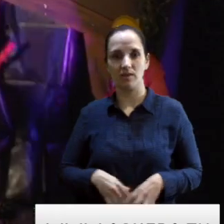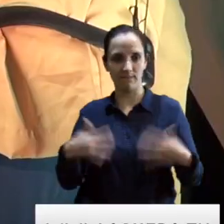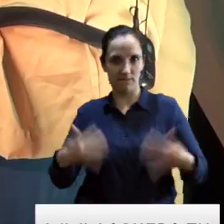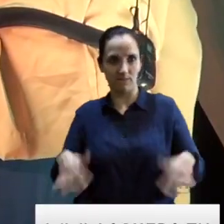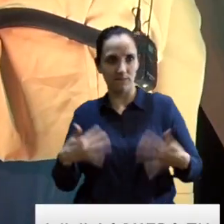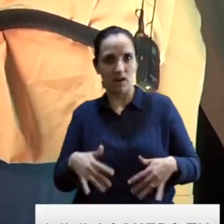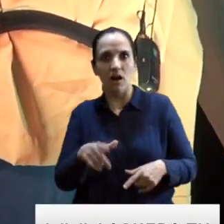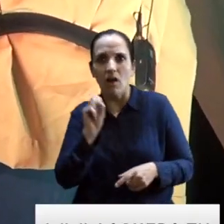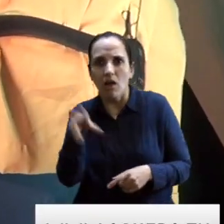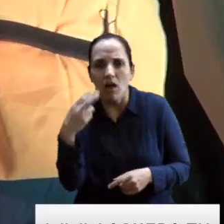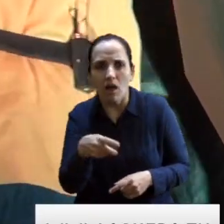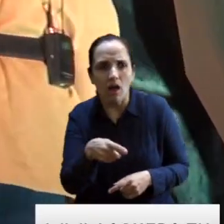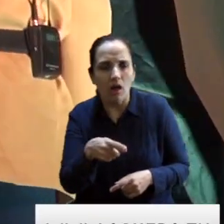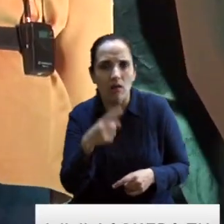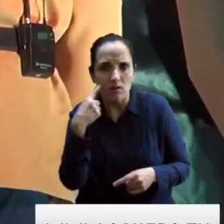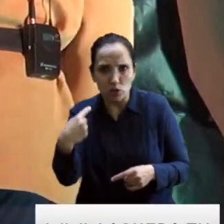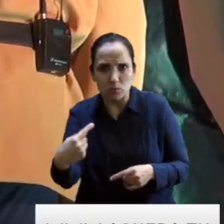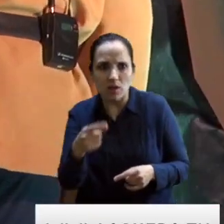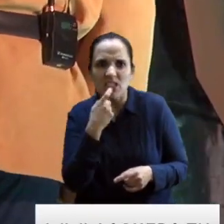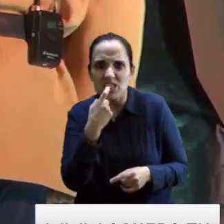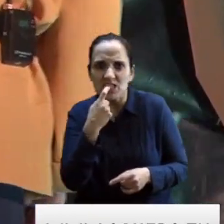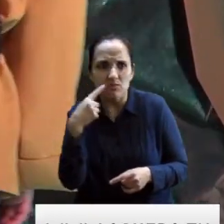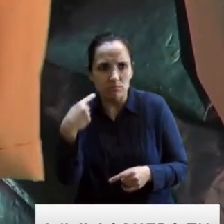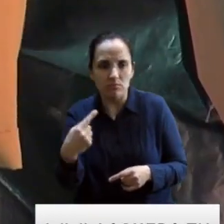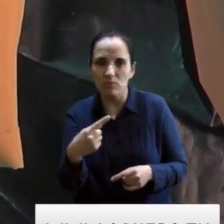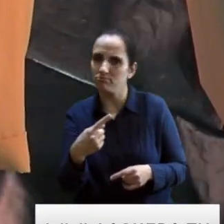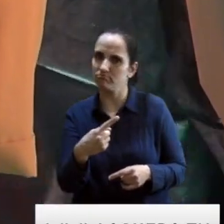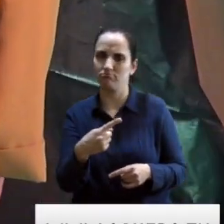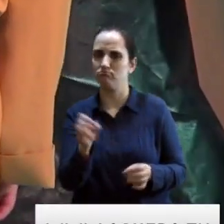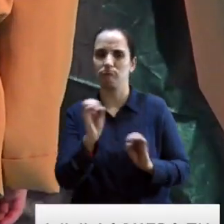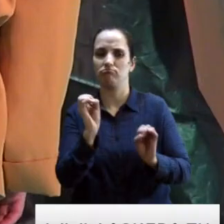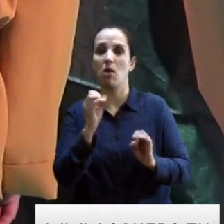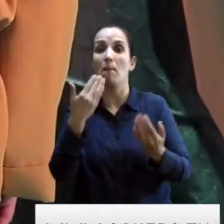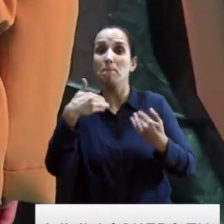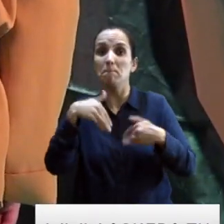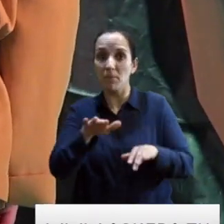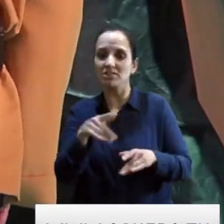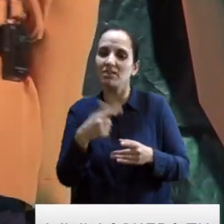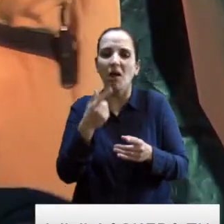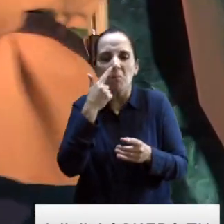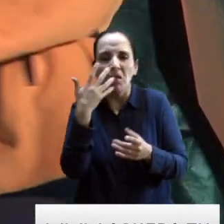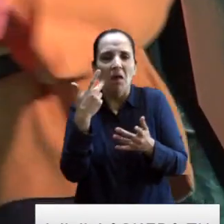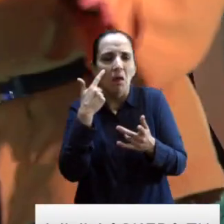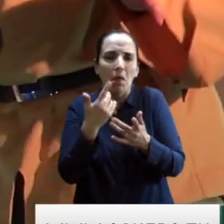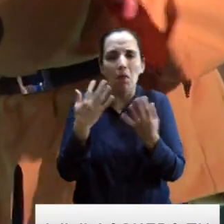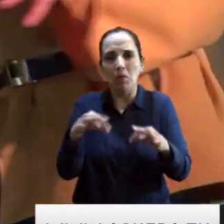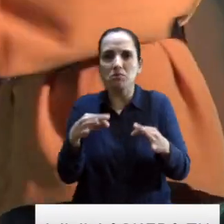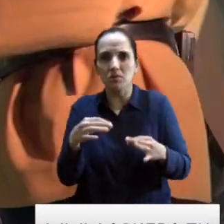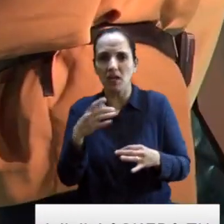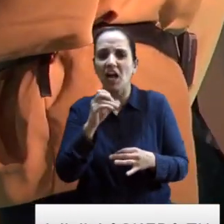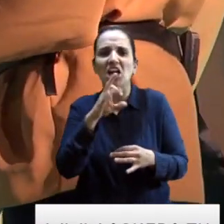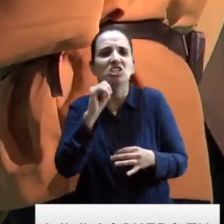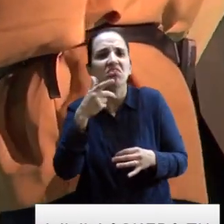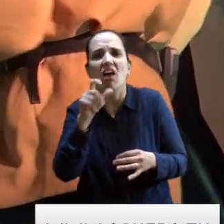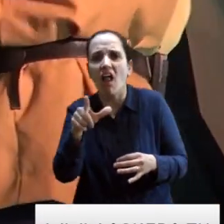Senhor Diamante? Opa, é assim, diamante não saiu, mas também saiu um cristal. Cristal? É